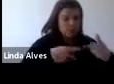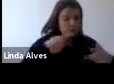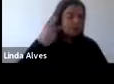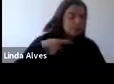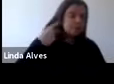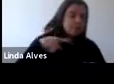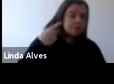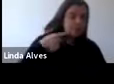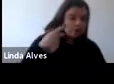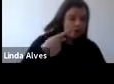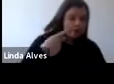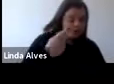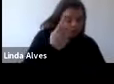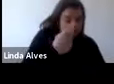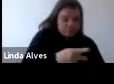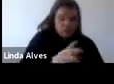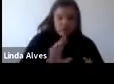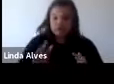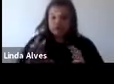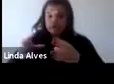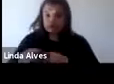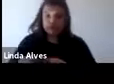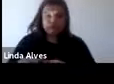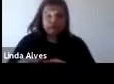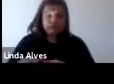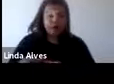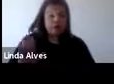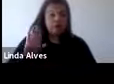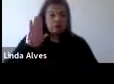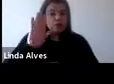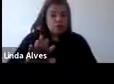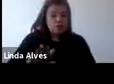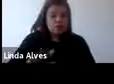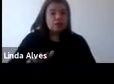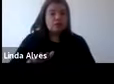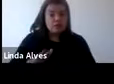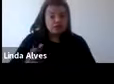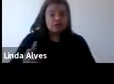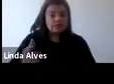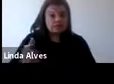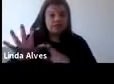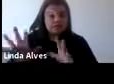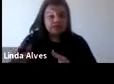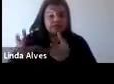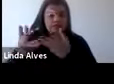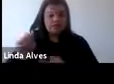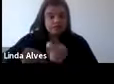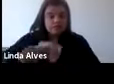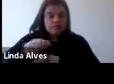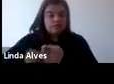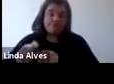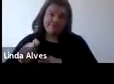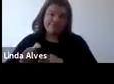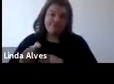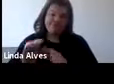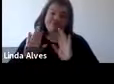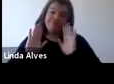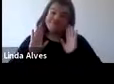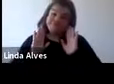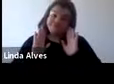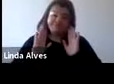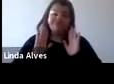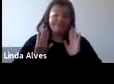do presidente e o grupo que quer preservar rentismo. Isso é uma coisa. A outra